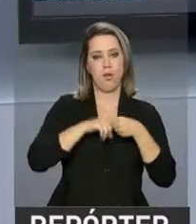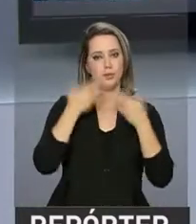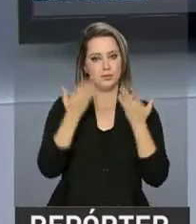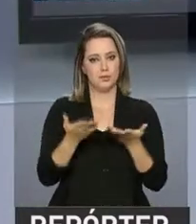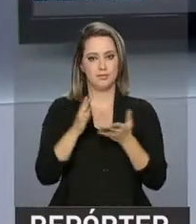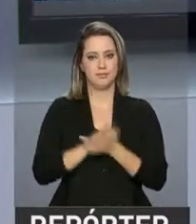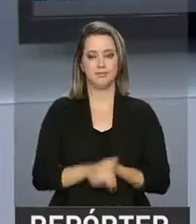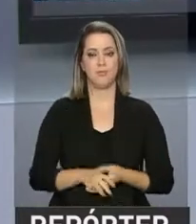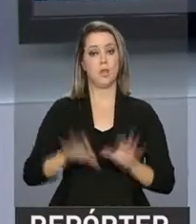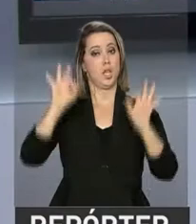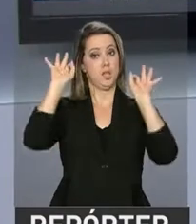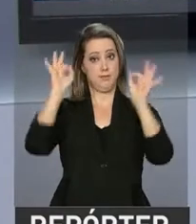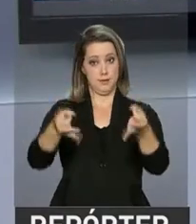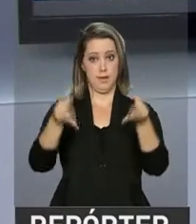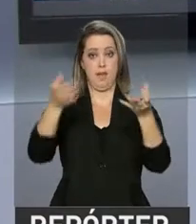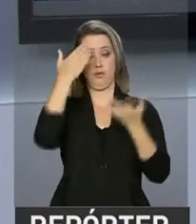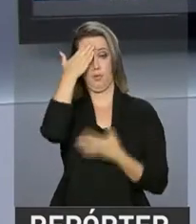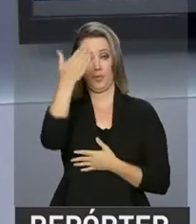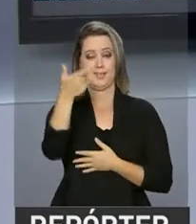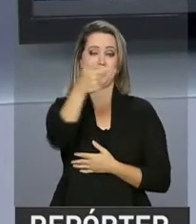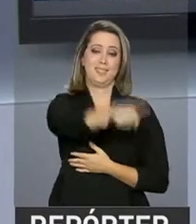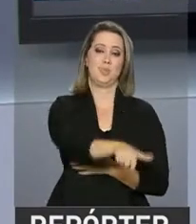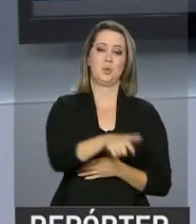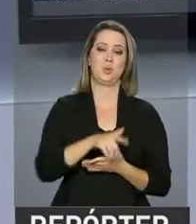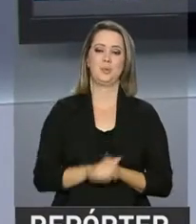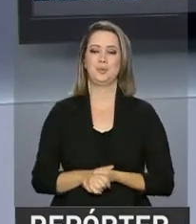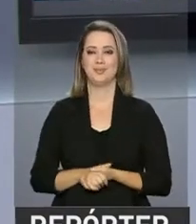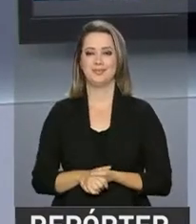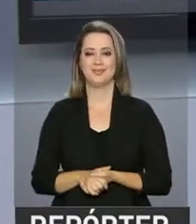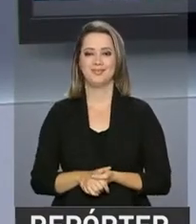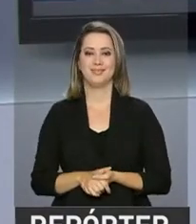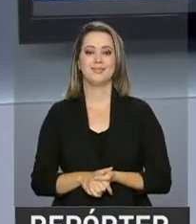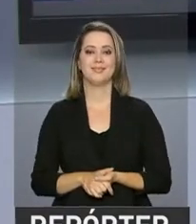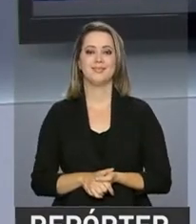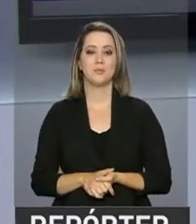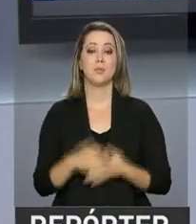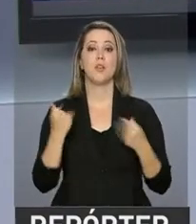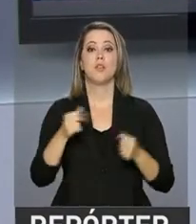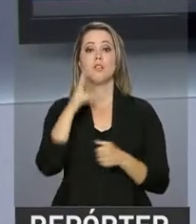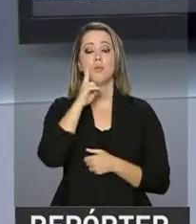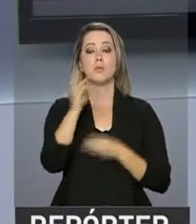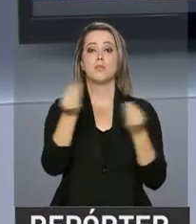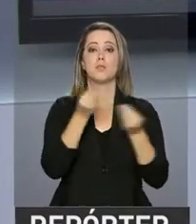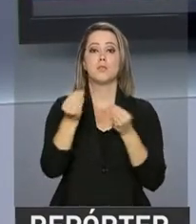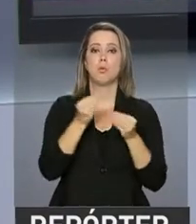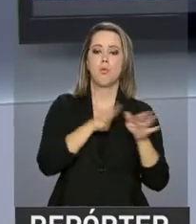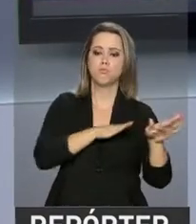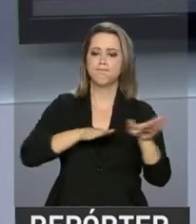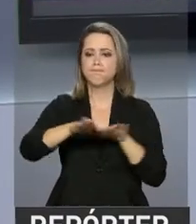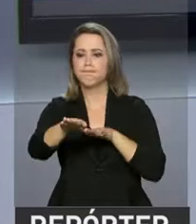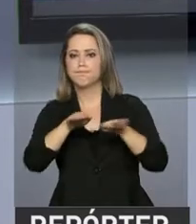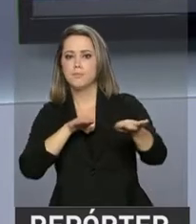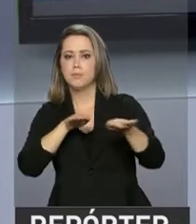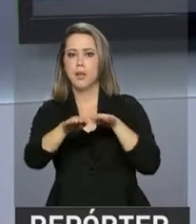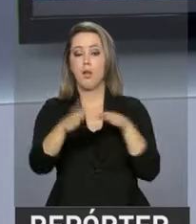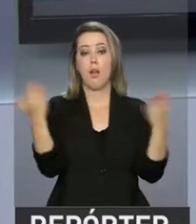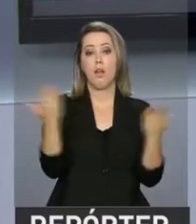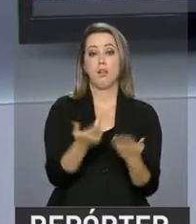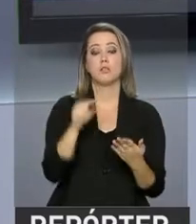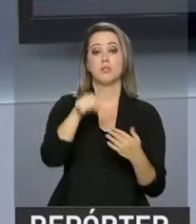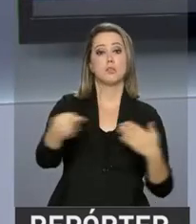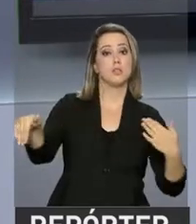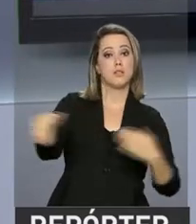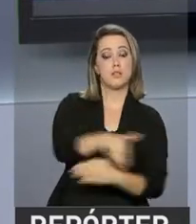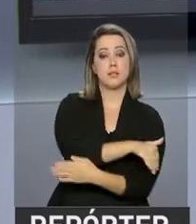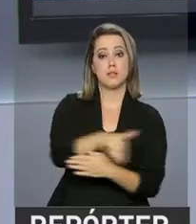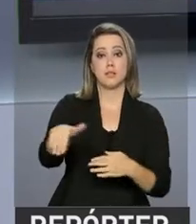roberto gabriela obrigado mais uma vez é pela participação nós vamos então ver como é que tal movimento agora na